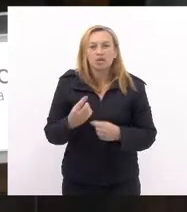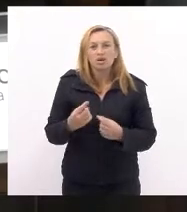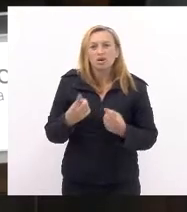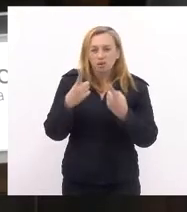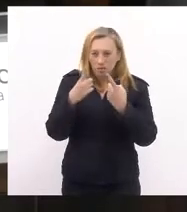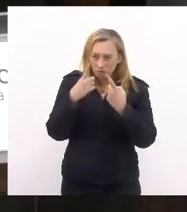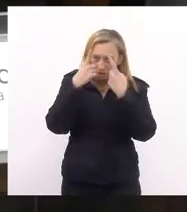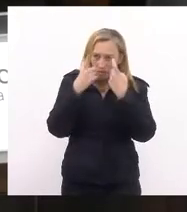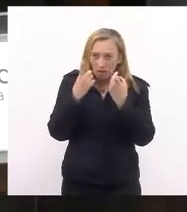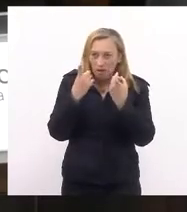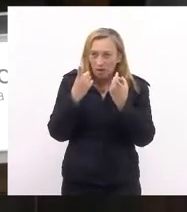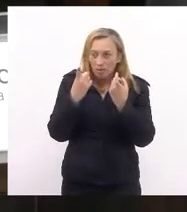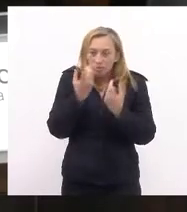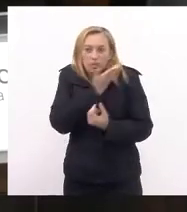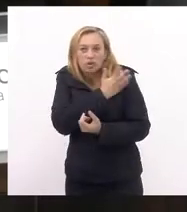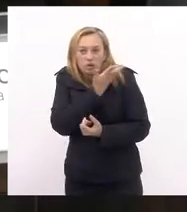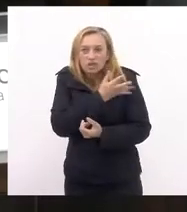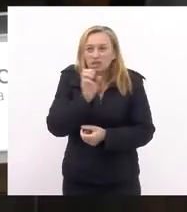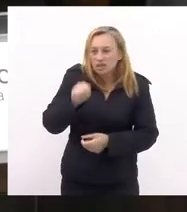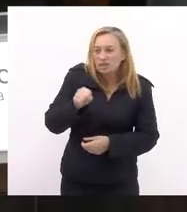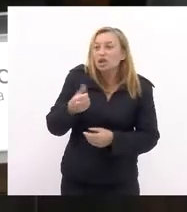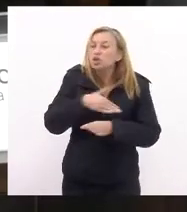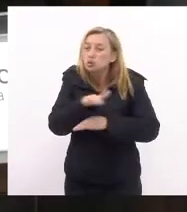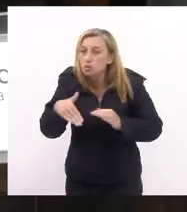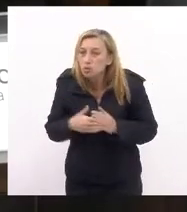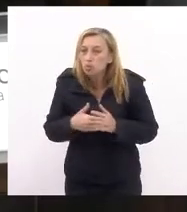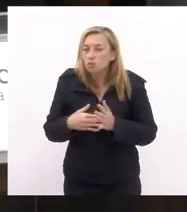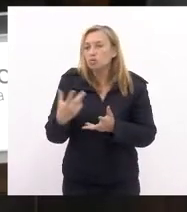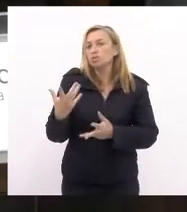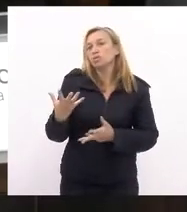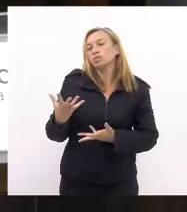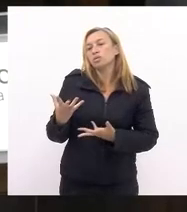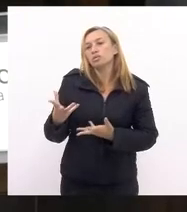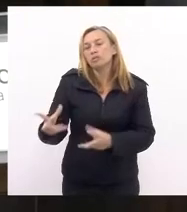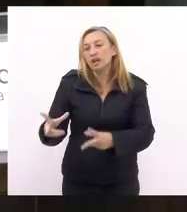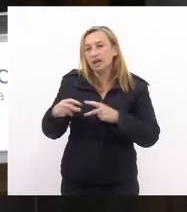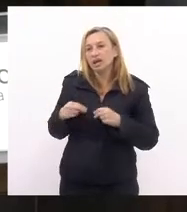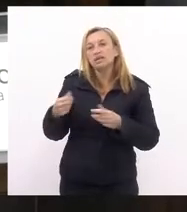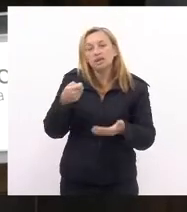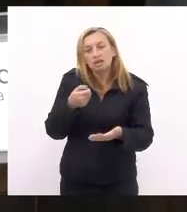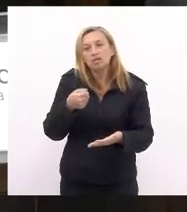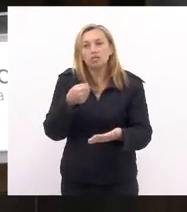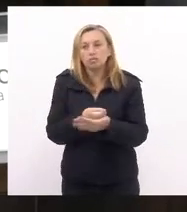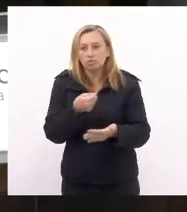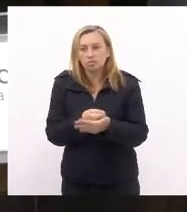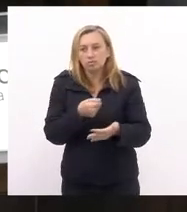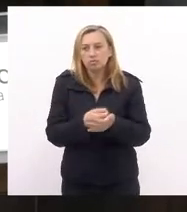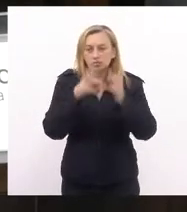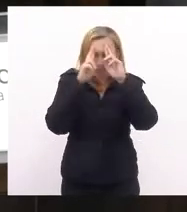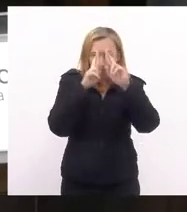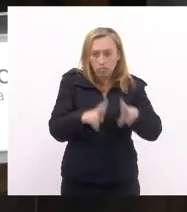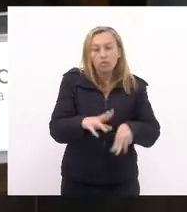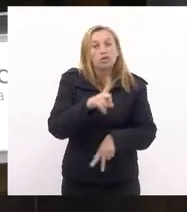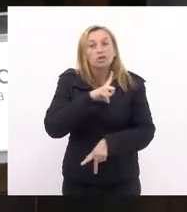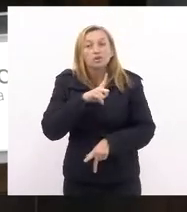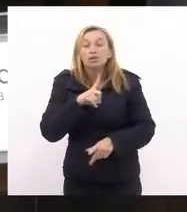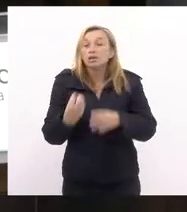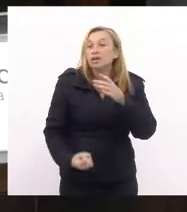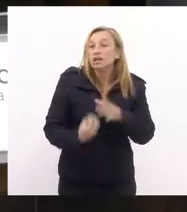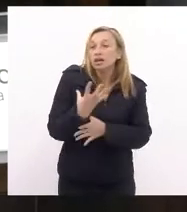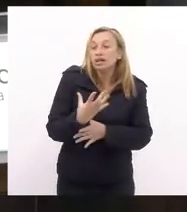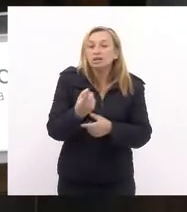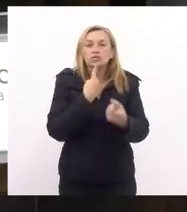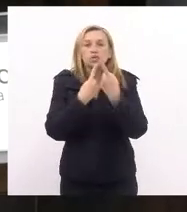porque todos merecem e têm a obrigação de ter respeito. Porque na construção